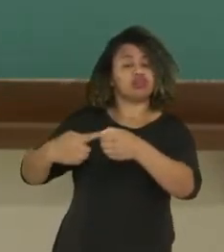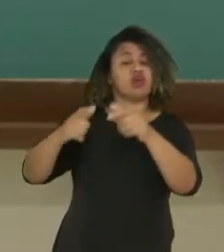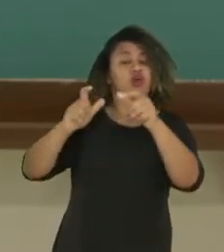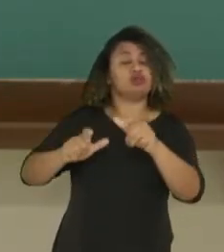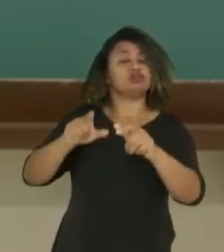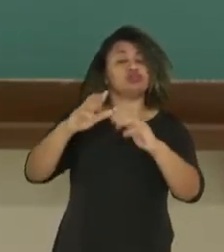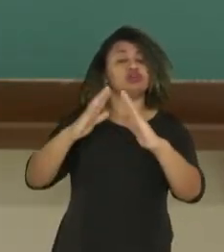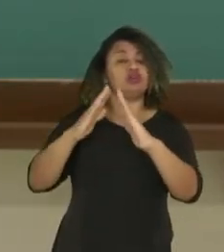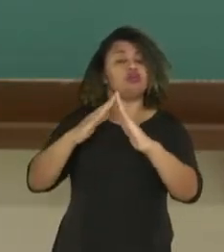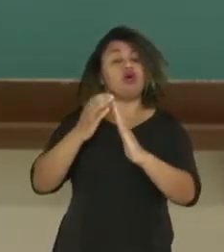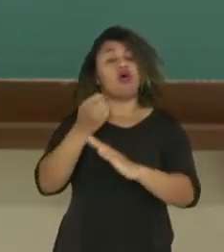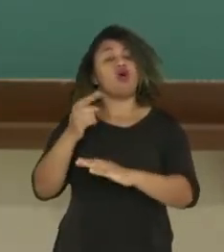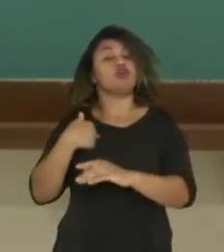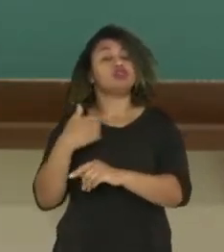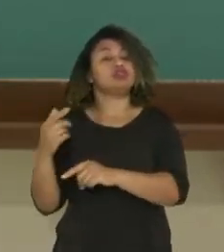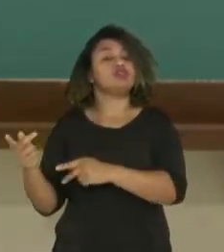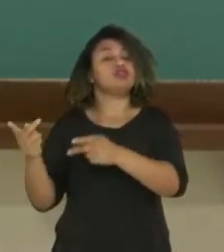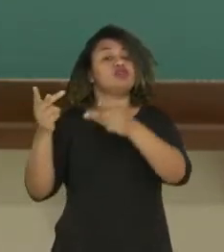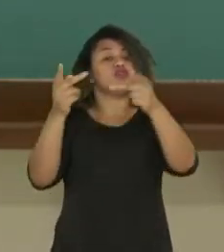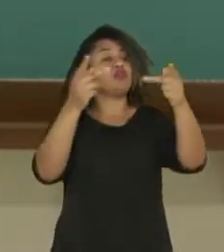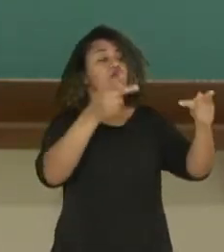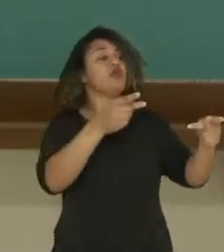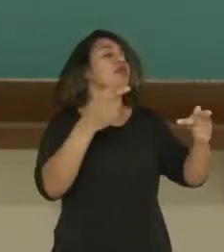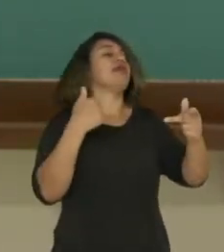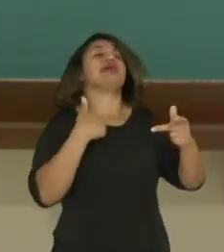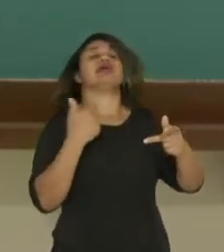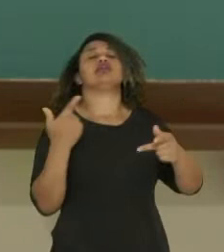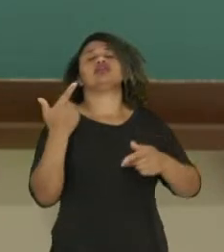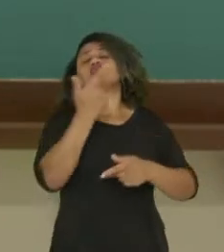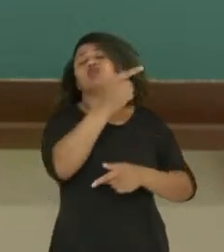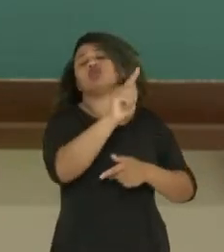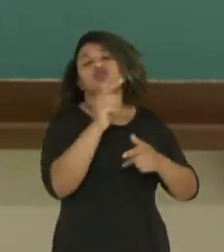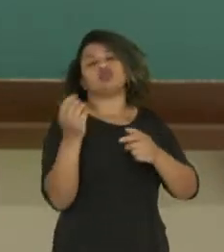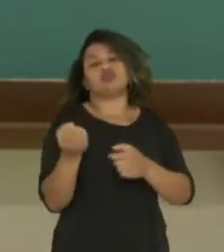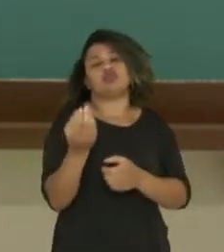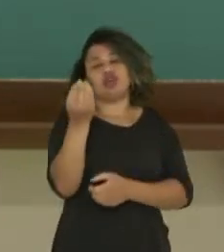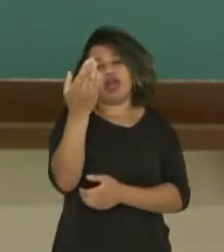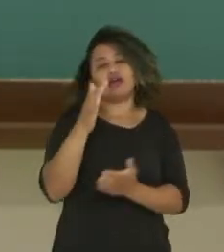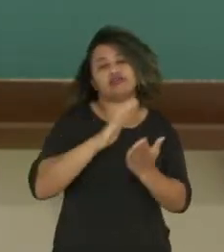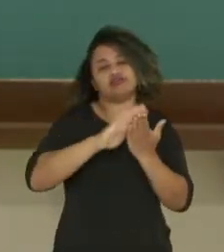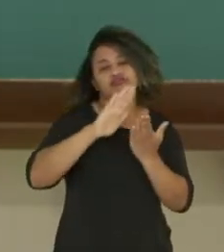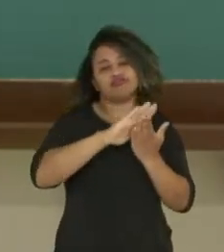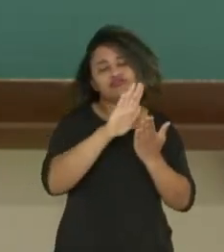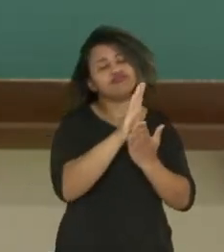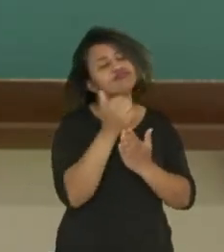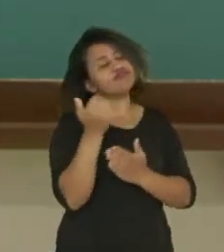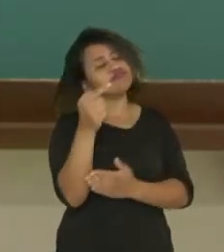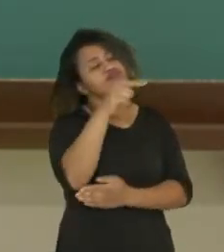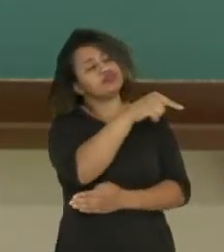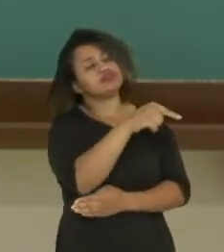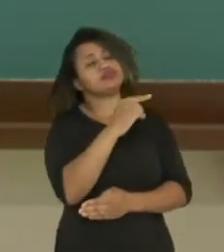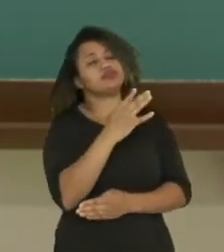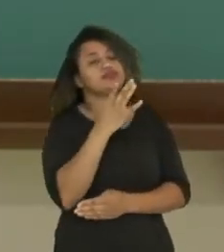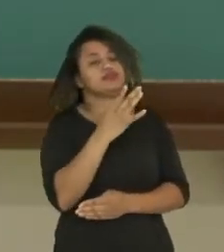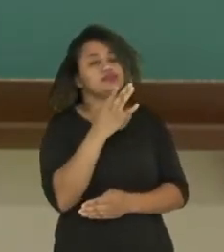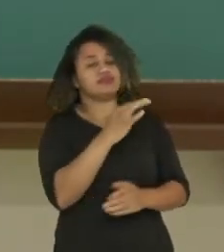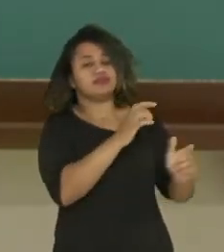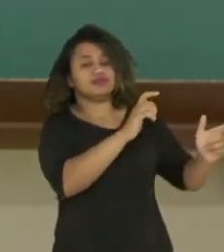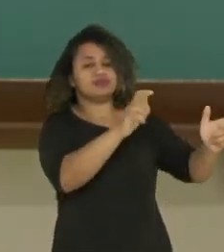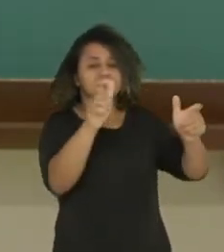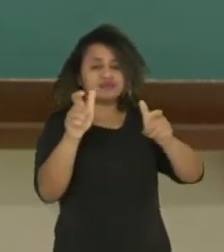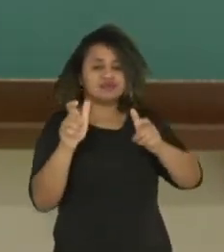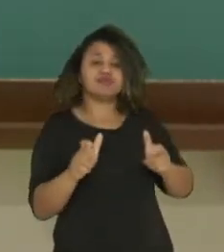região, ou você já foi também, né, em visitas aí, em viagens. E conheceu aí